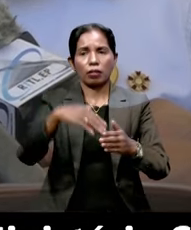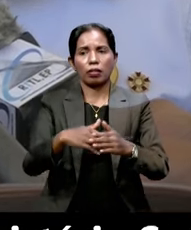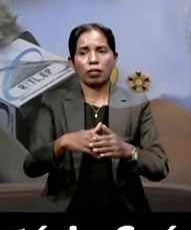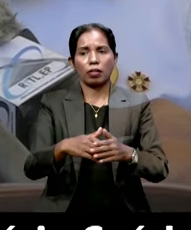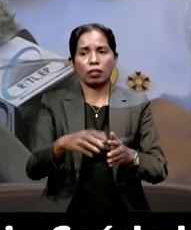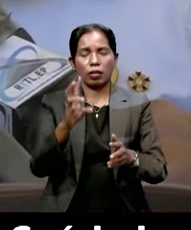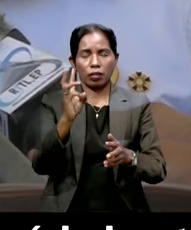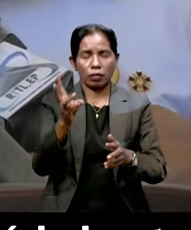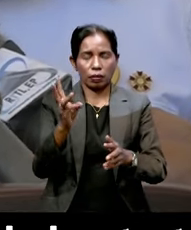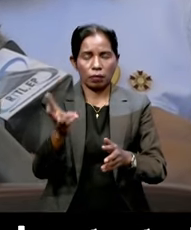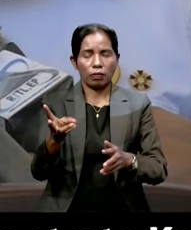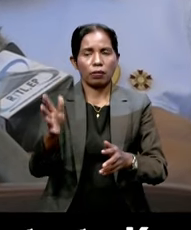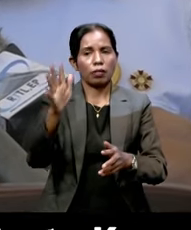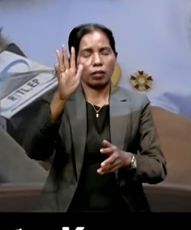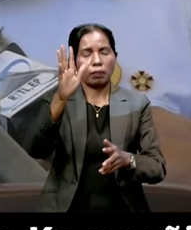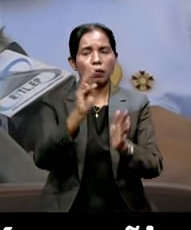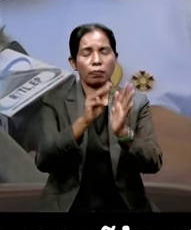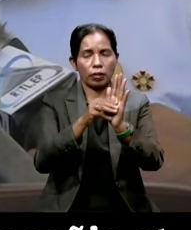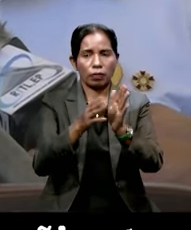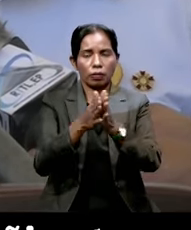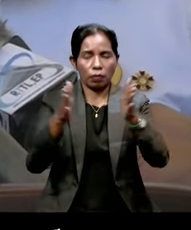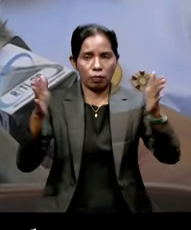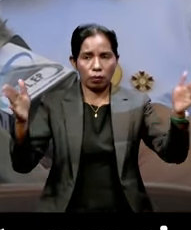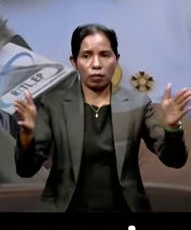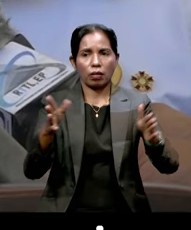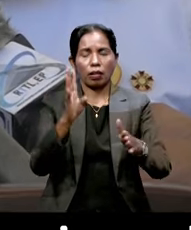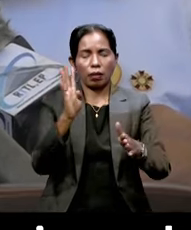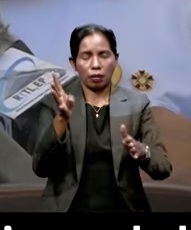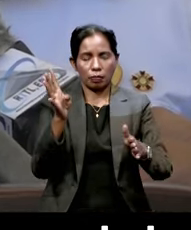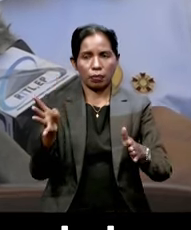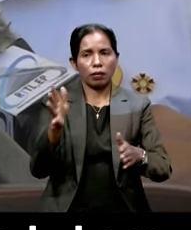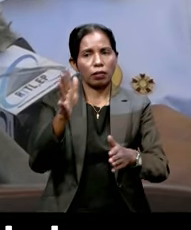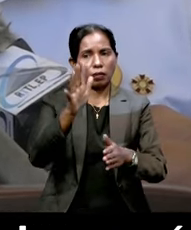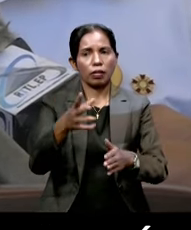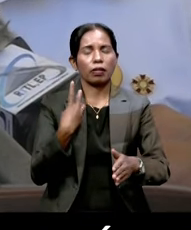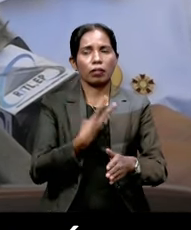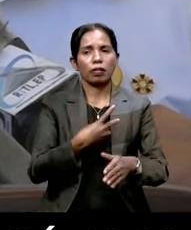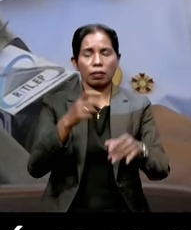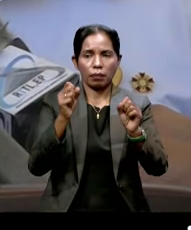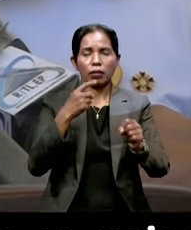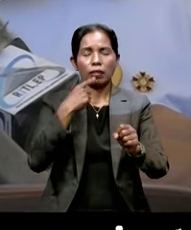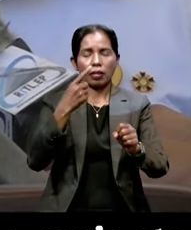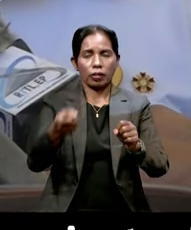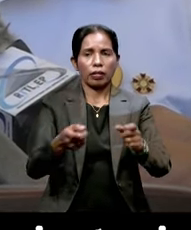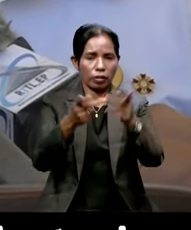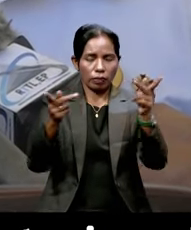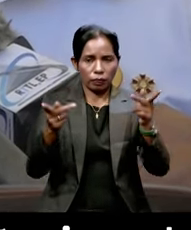75 metros, ninia luane 45. Então, né, ita vele, e a terreno nebe